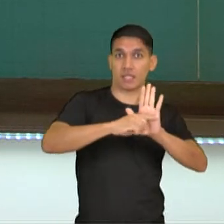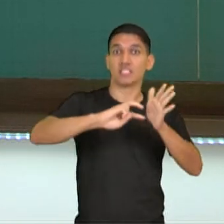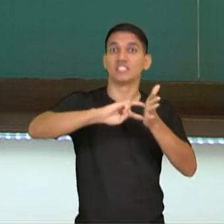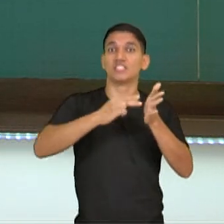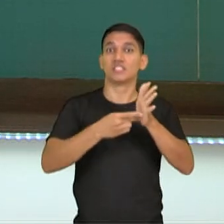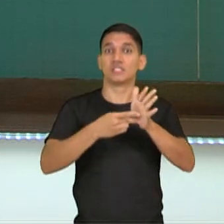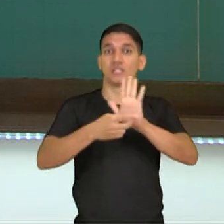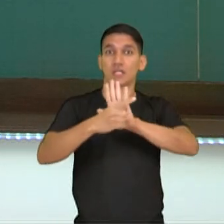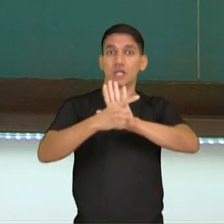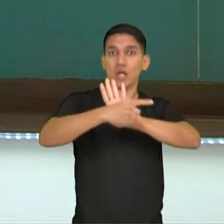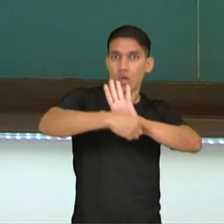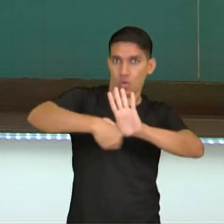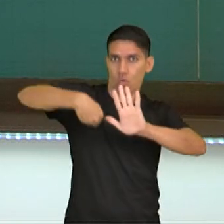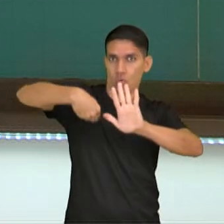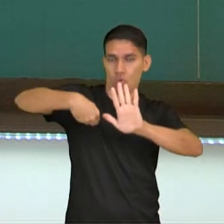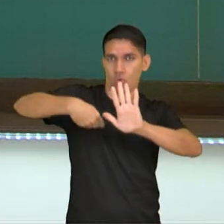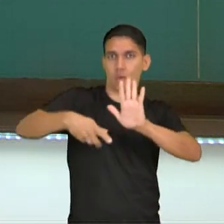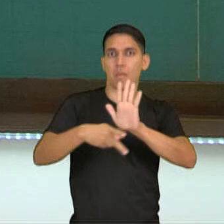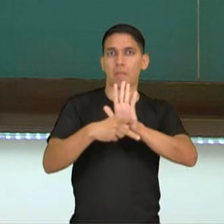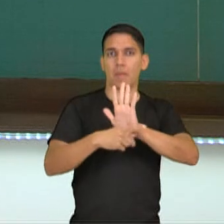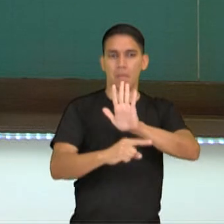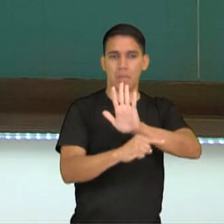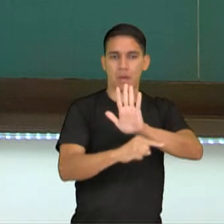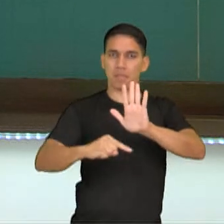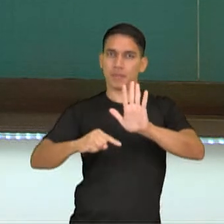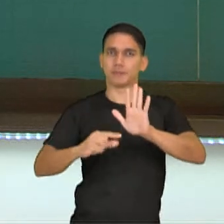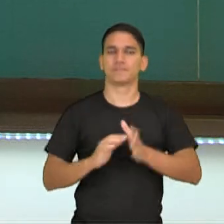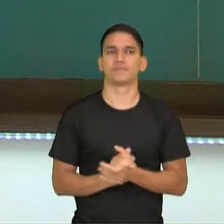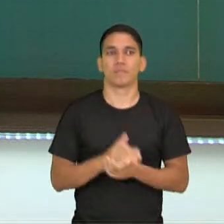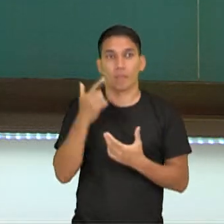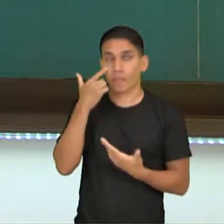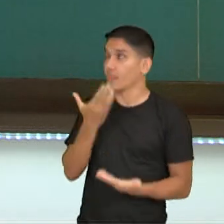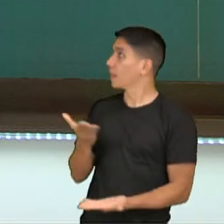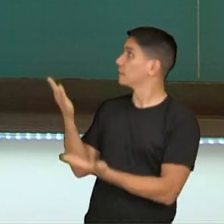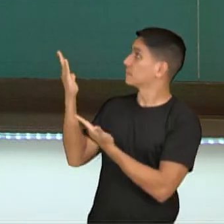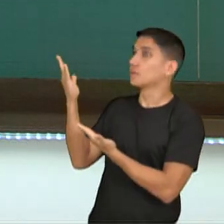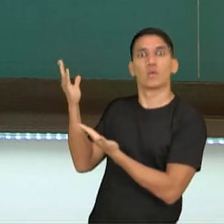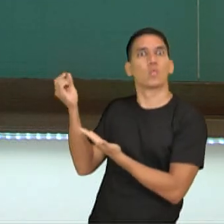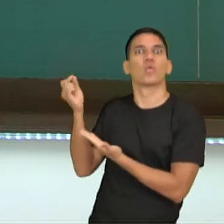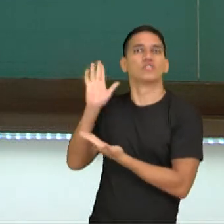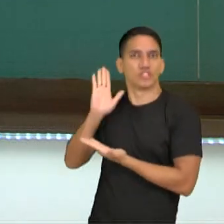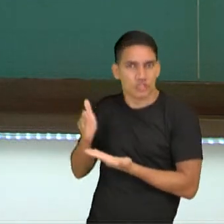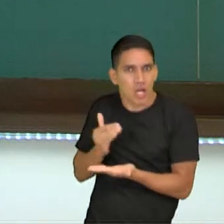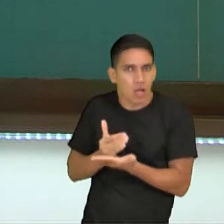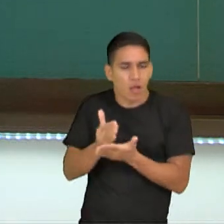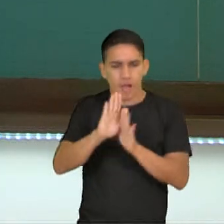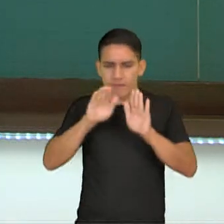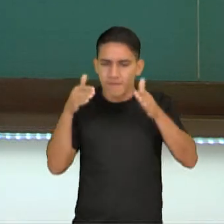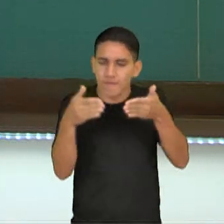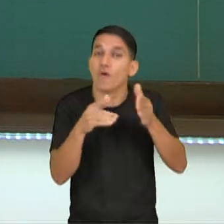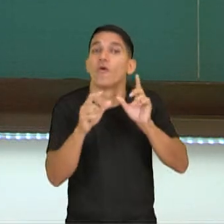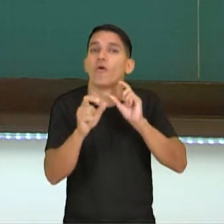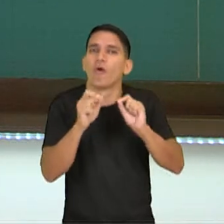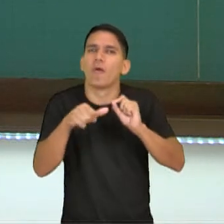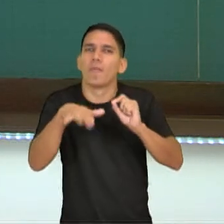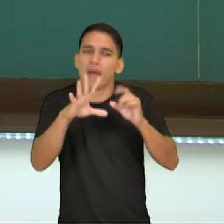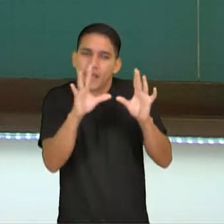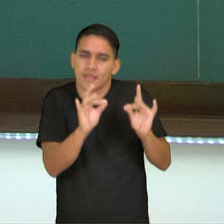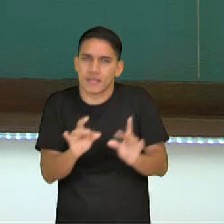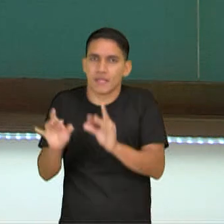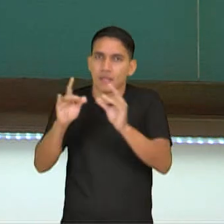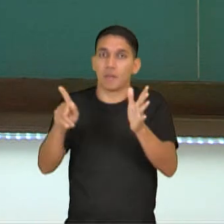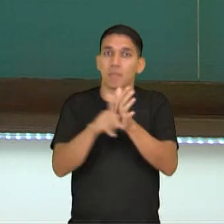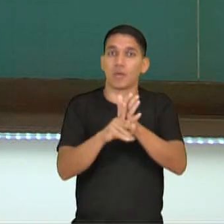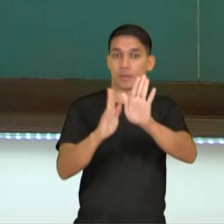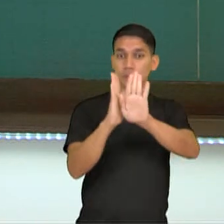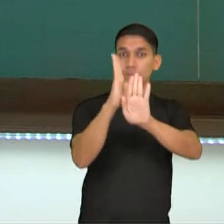são para baixo, tá bom? Então, aqui nós vamos agora já começar a focar um pouquinho mais e tratar da